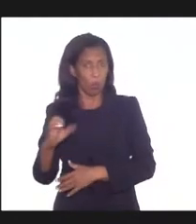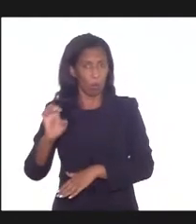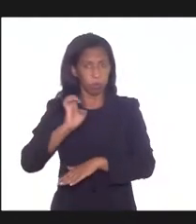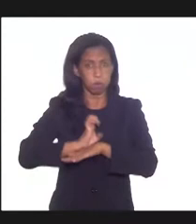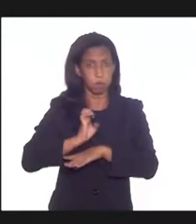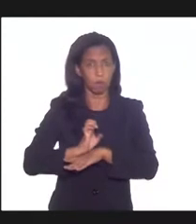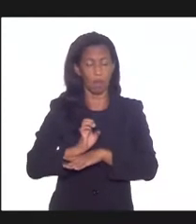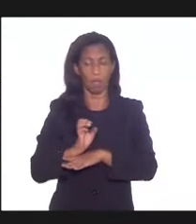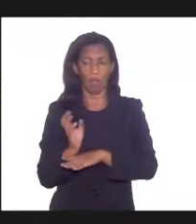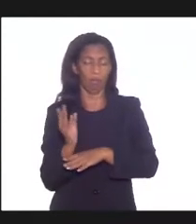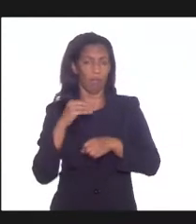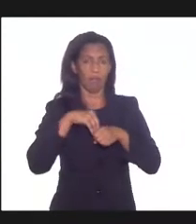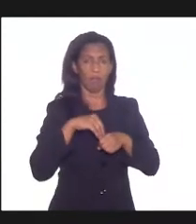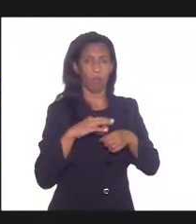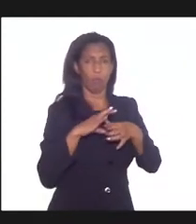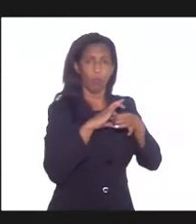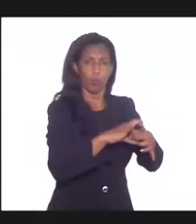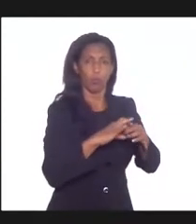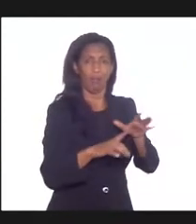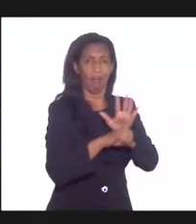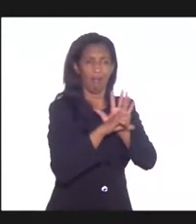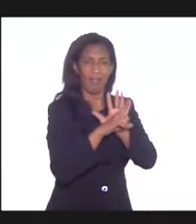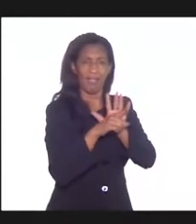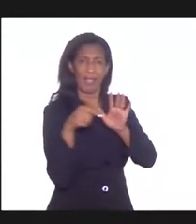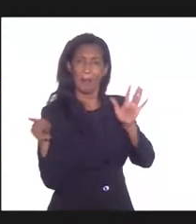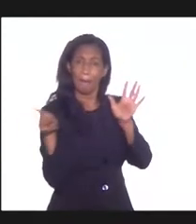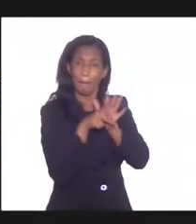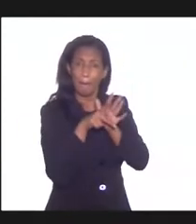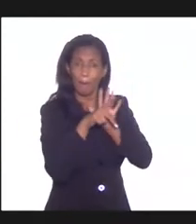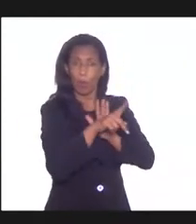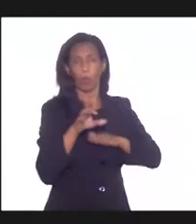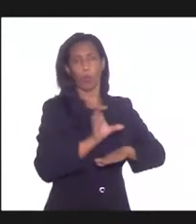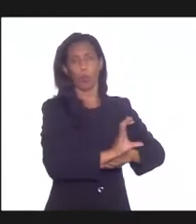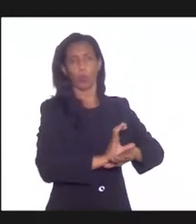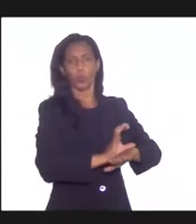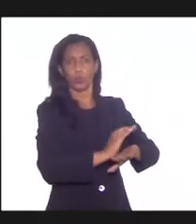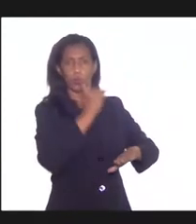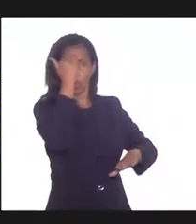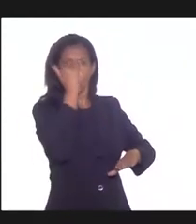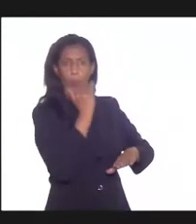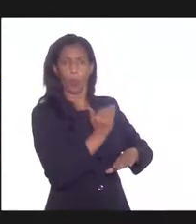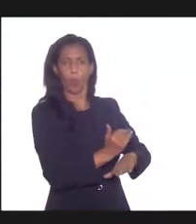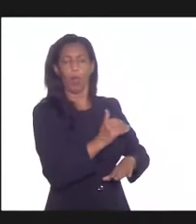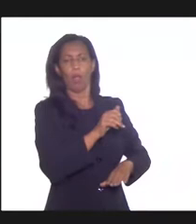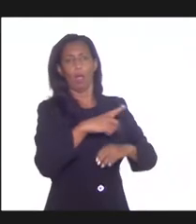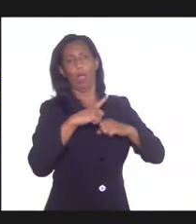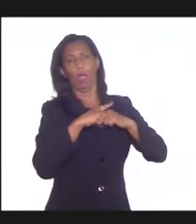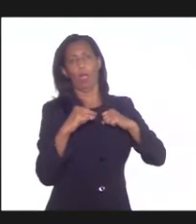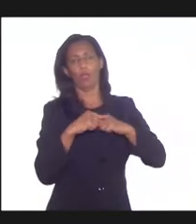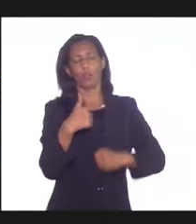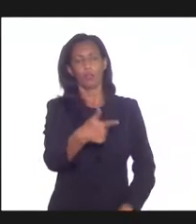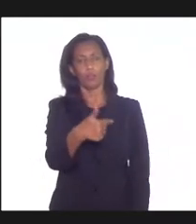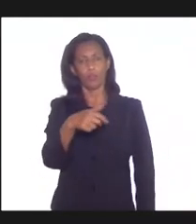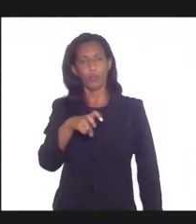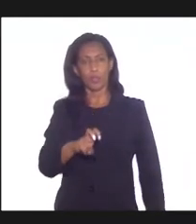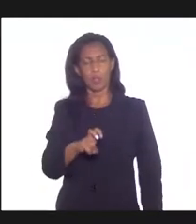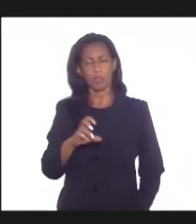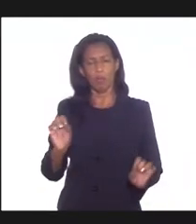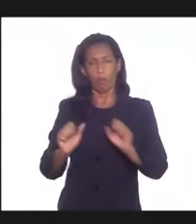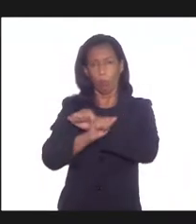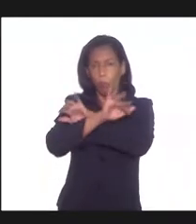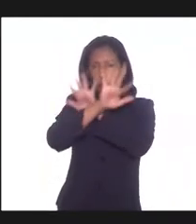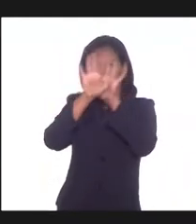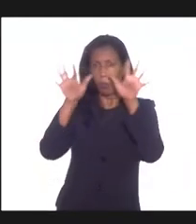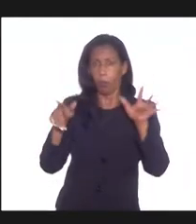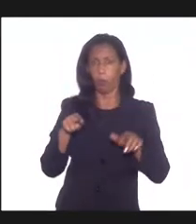deriva de uma lei, não pode ser modificado da lei. Ele deriva da própria Constituição, do artigo 25, que deixa muito